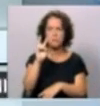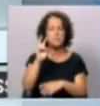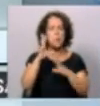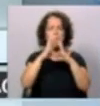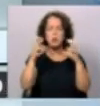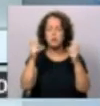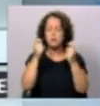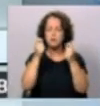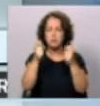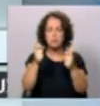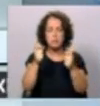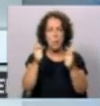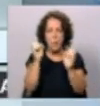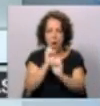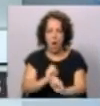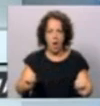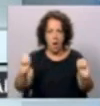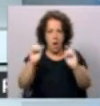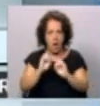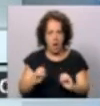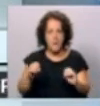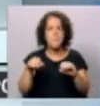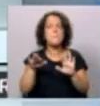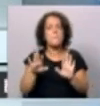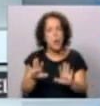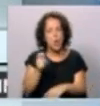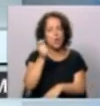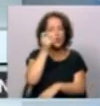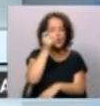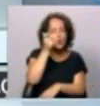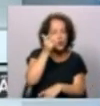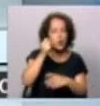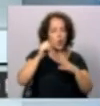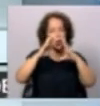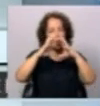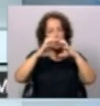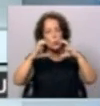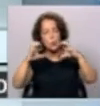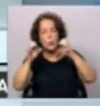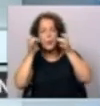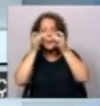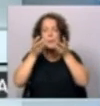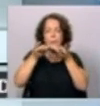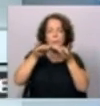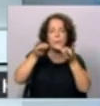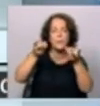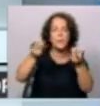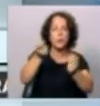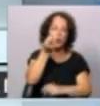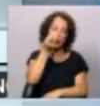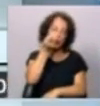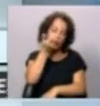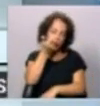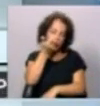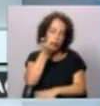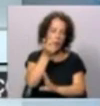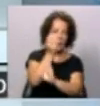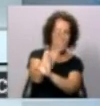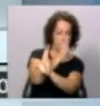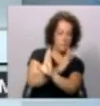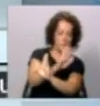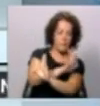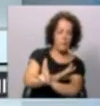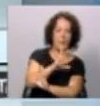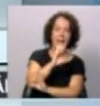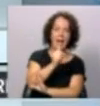Portugal continental, no entanto ainda nebulosidade baixa, eventualmente algumas neblinas e nevoeiros a afetar o litoral entre o Cabo